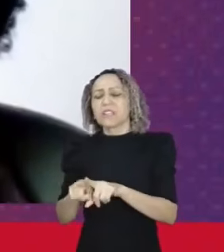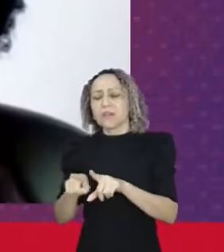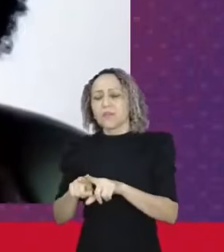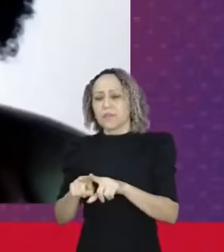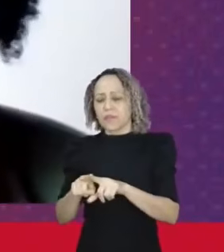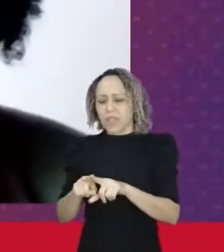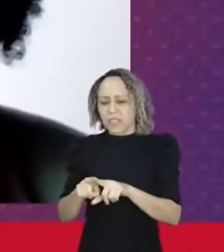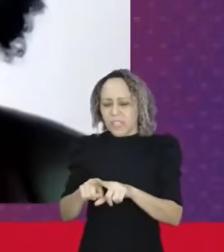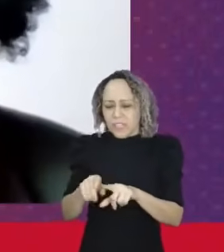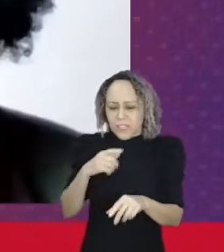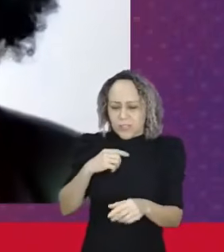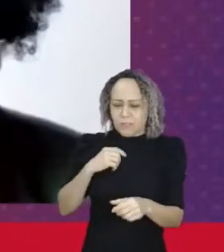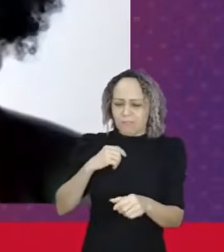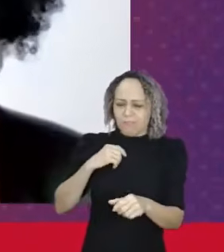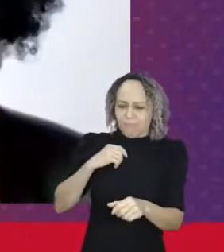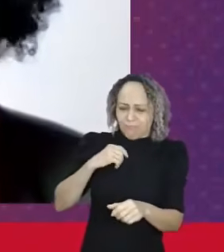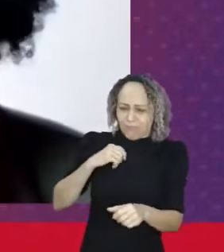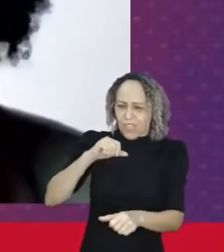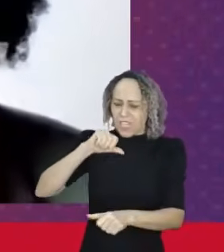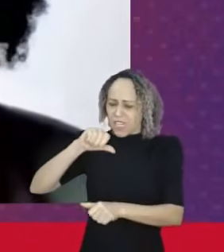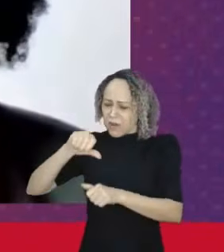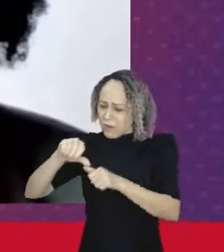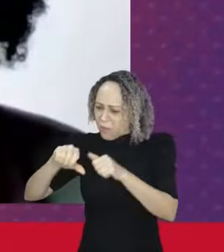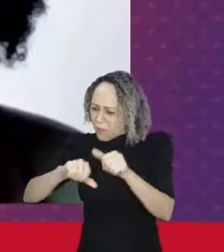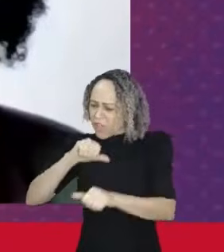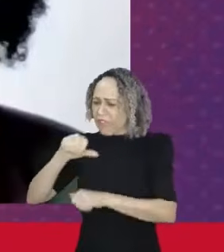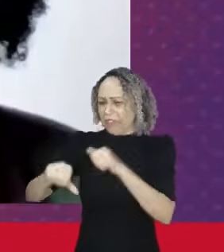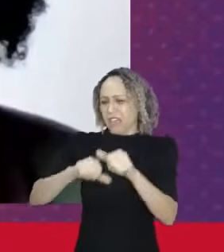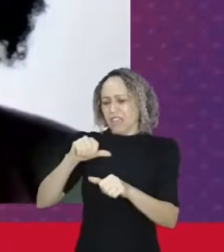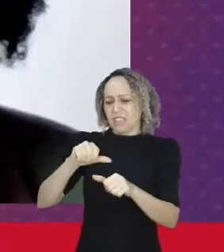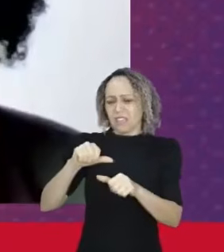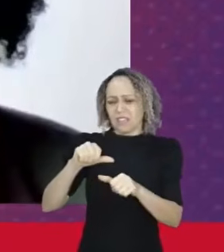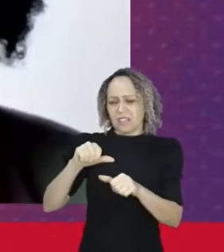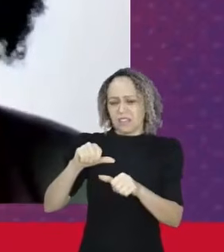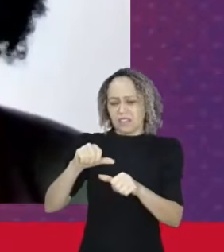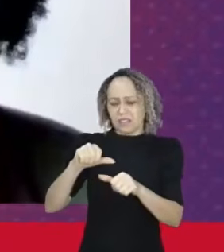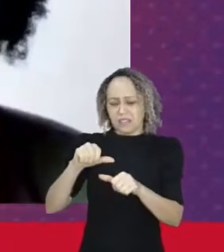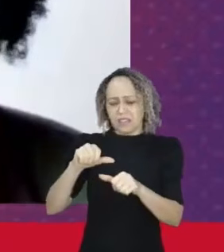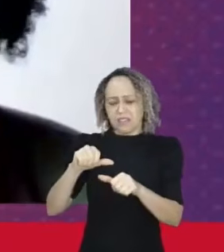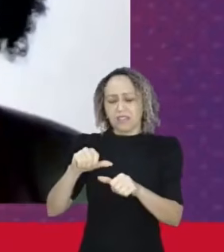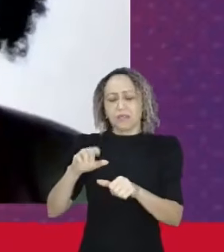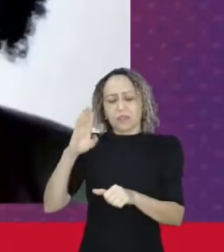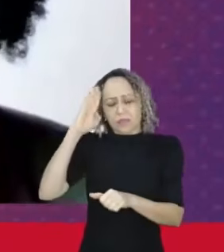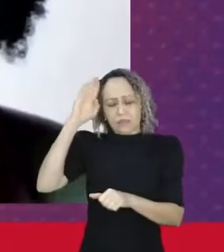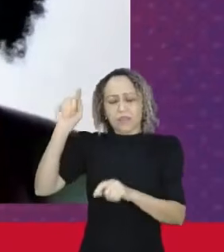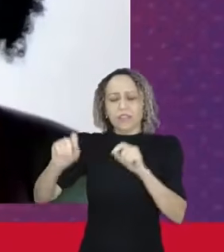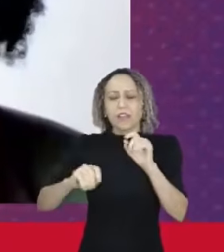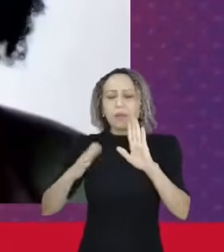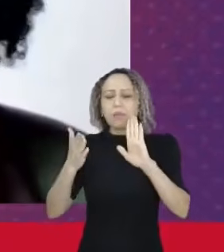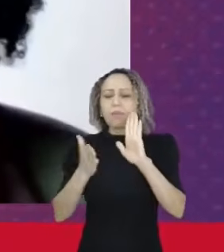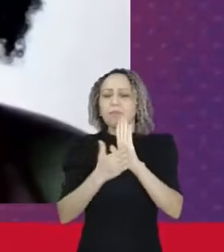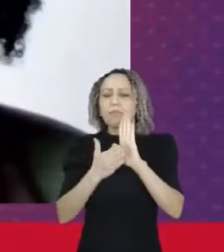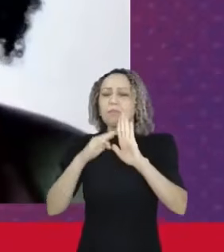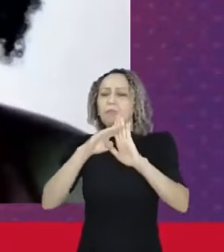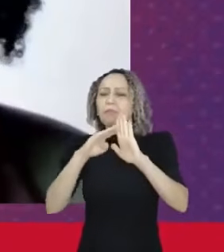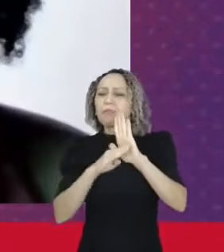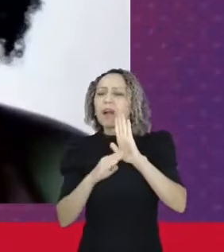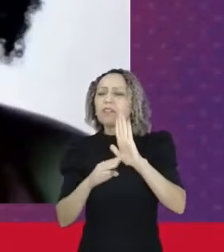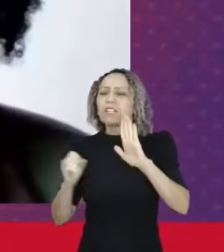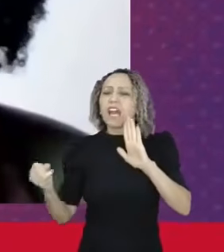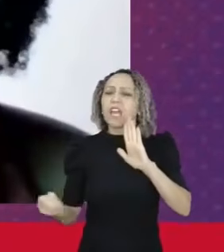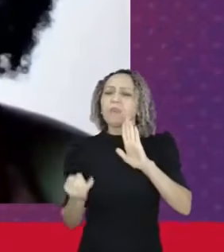ou decolonidade, como se fala hoje, mas, sobretudo, construindo pautas fundamentais, que